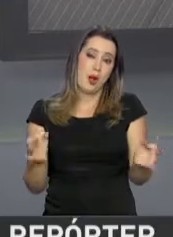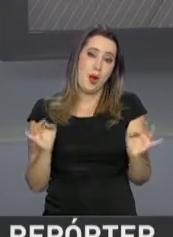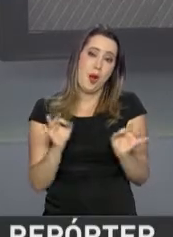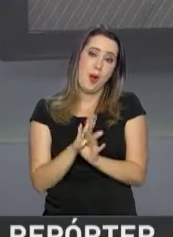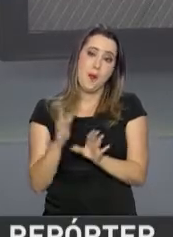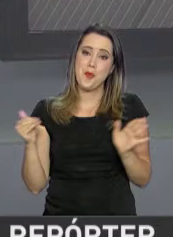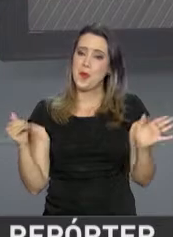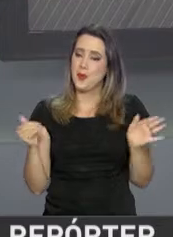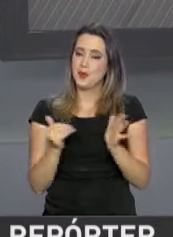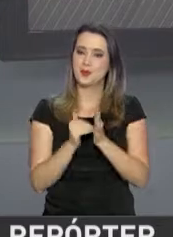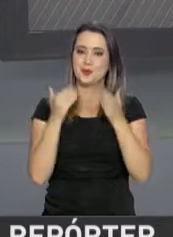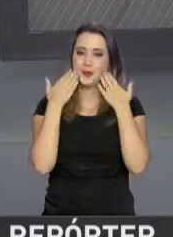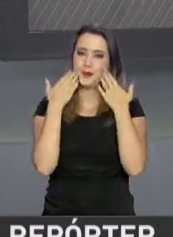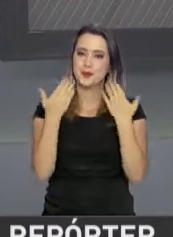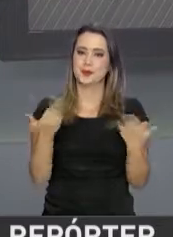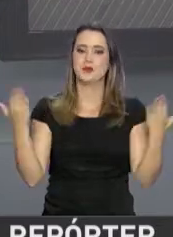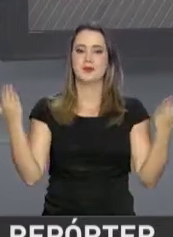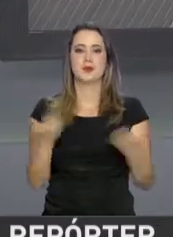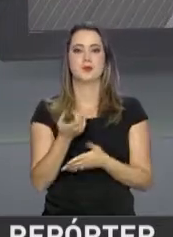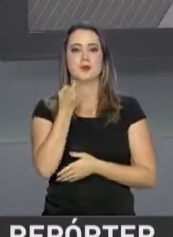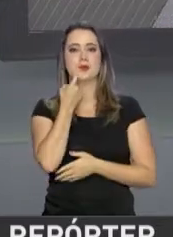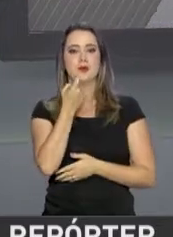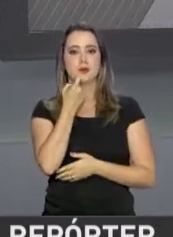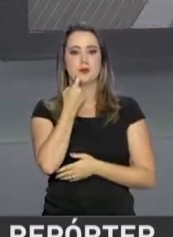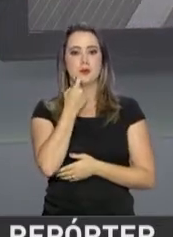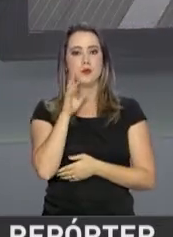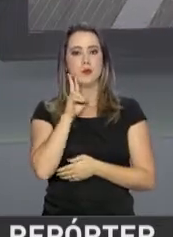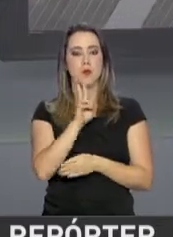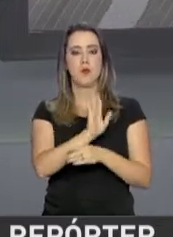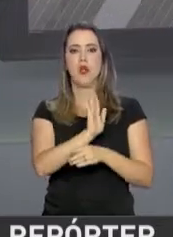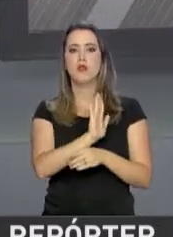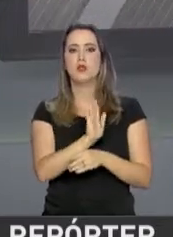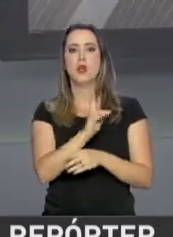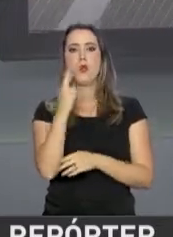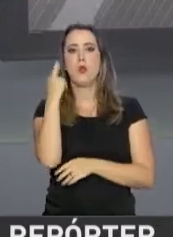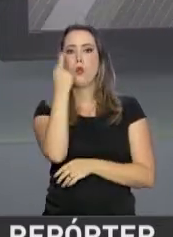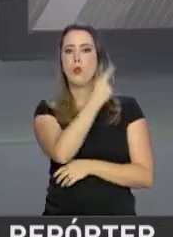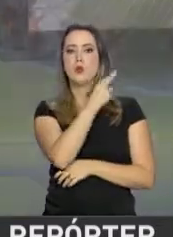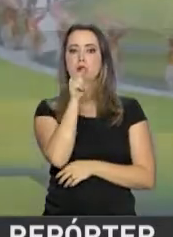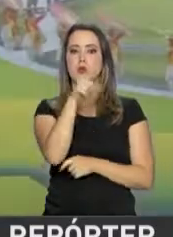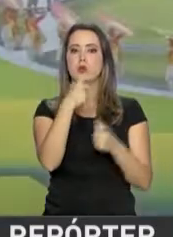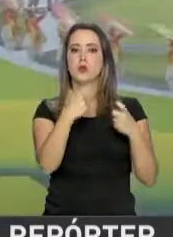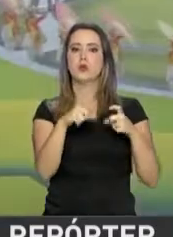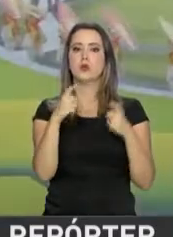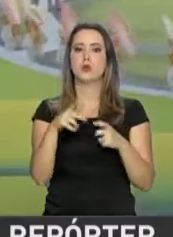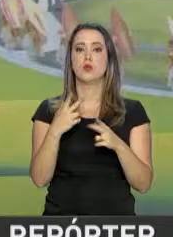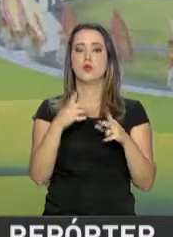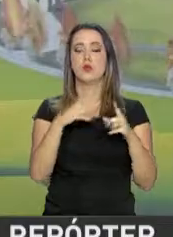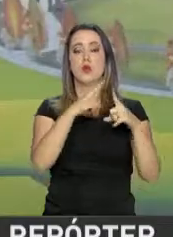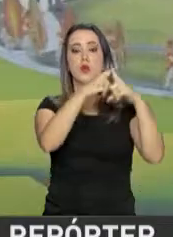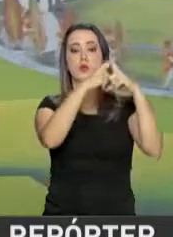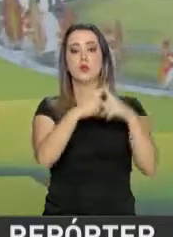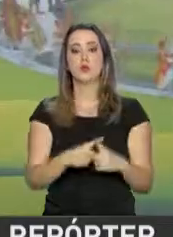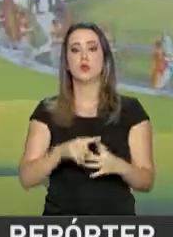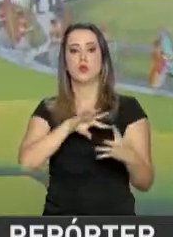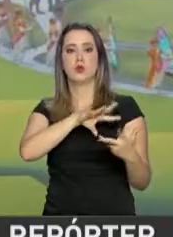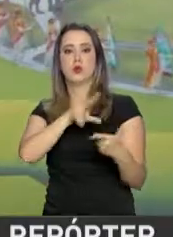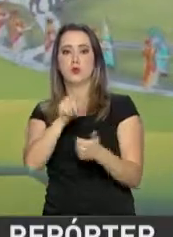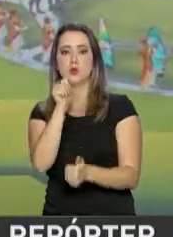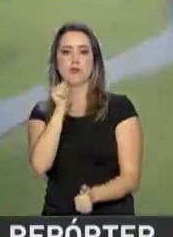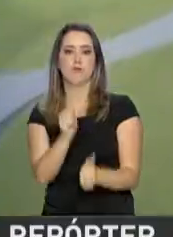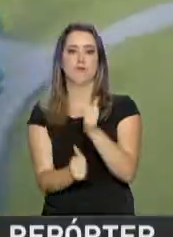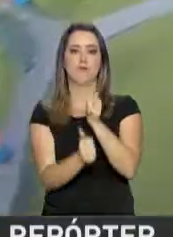termina esta última edição do repórter nbr desta sexta-feira com imagens da rússia onde acontece a copa do mundo de